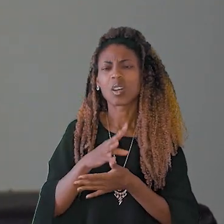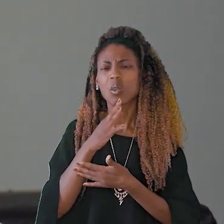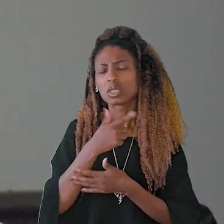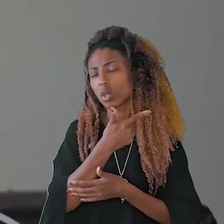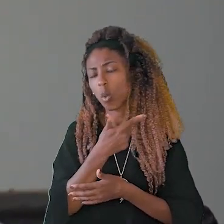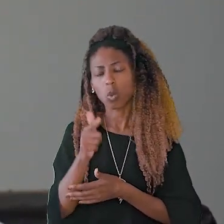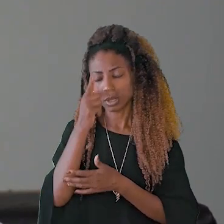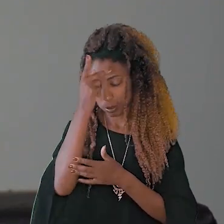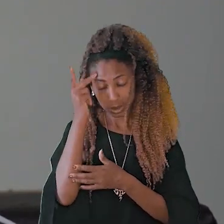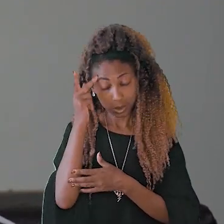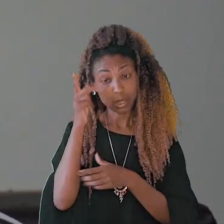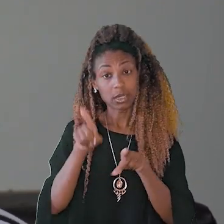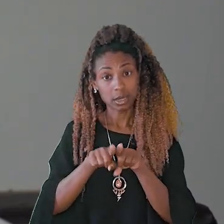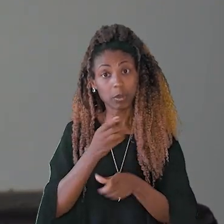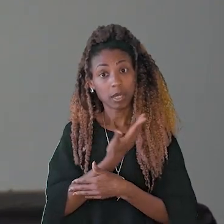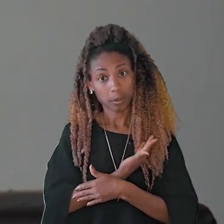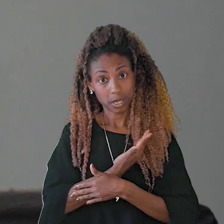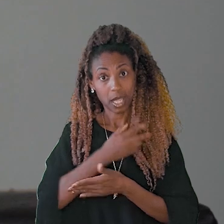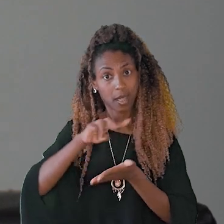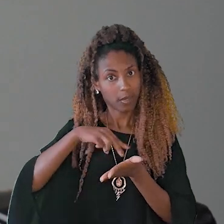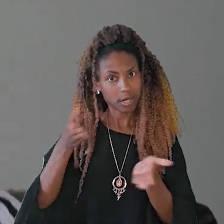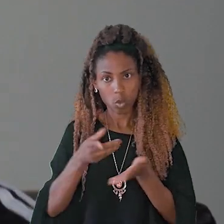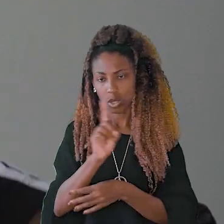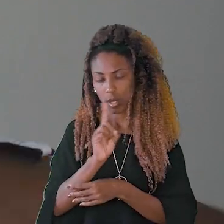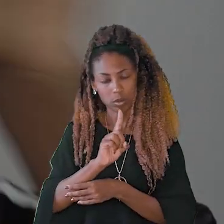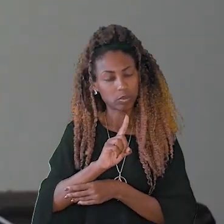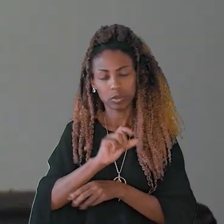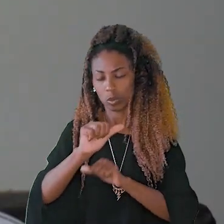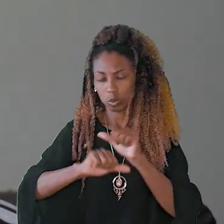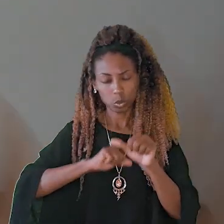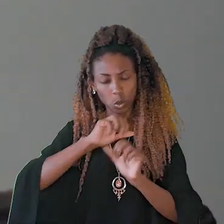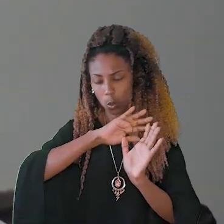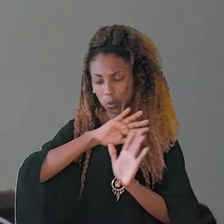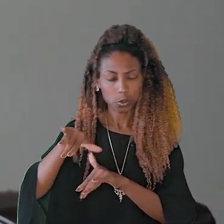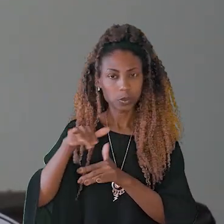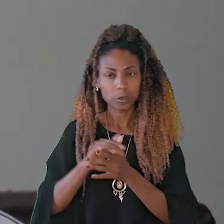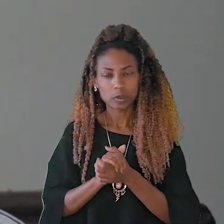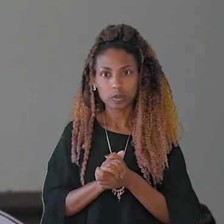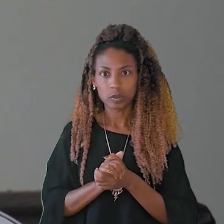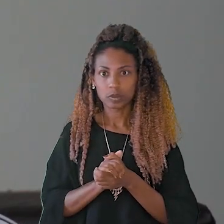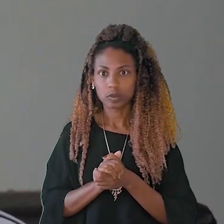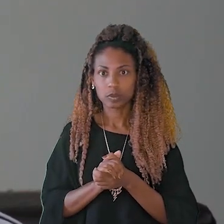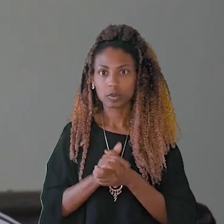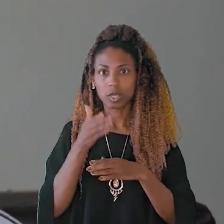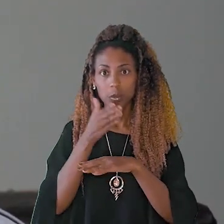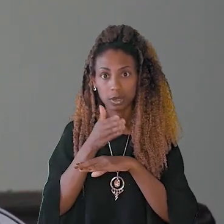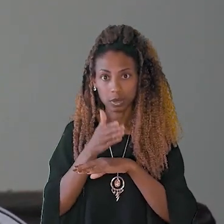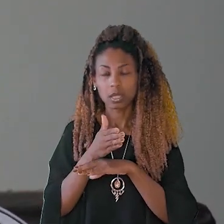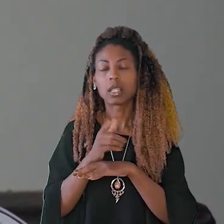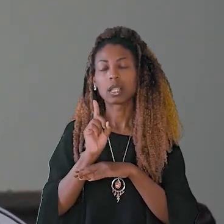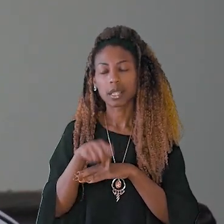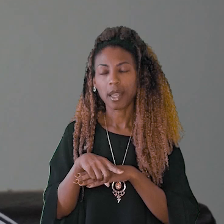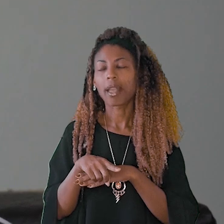pessoas através disso, inclusive uma amiga minha também, que hoje não dança mais, até porque ela teve outra vida, foi para um outro rumo, e aí a gente participava do grupo